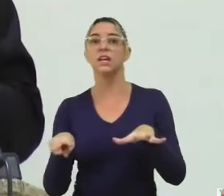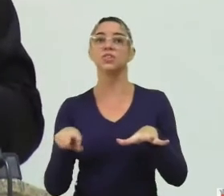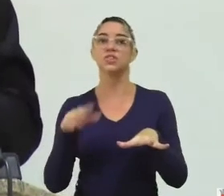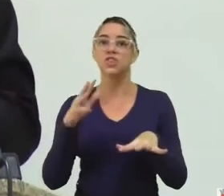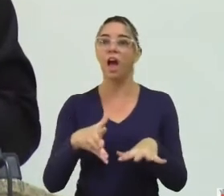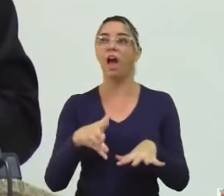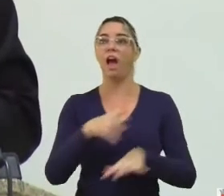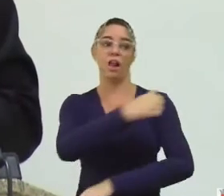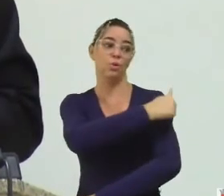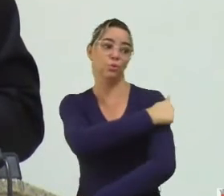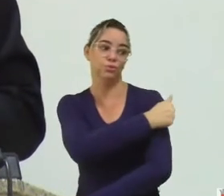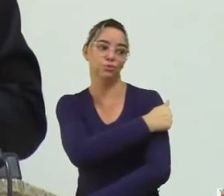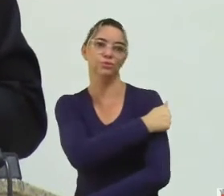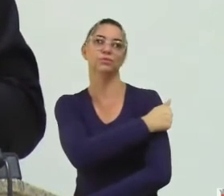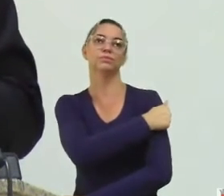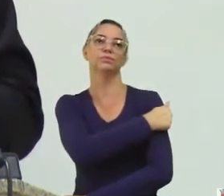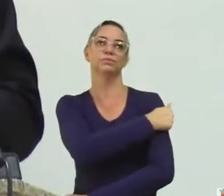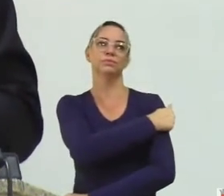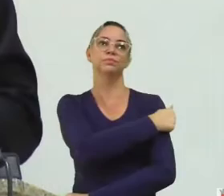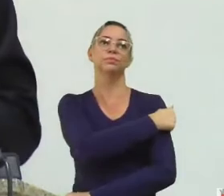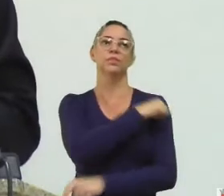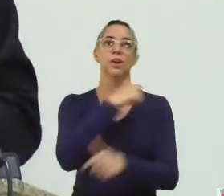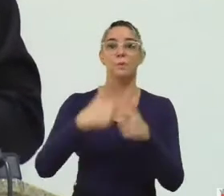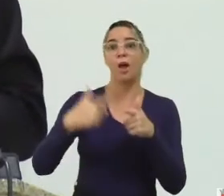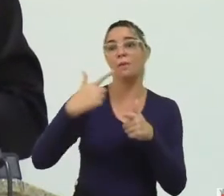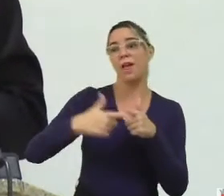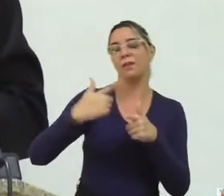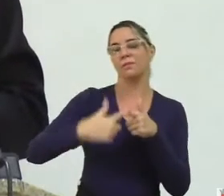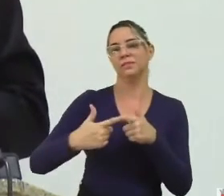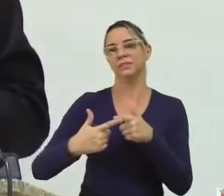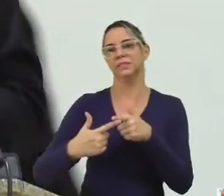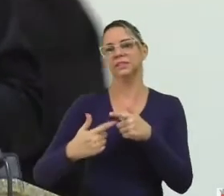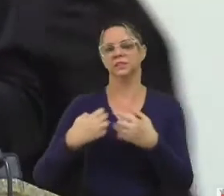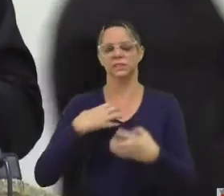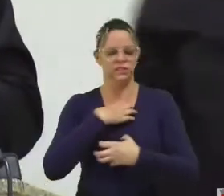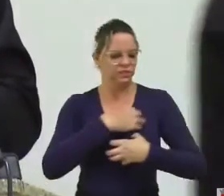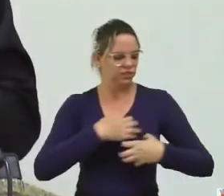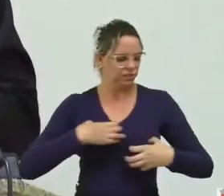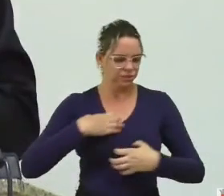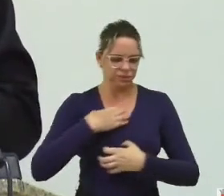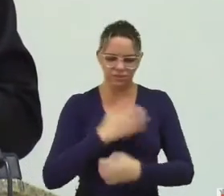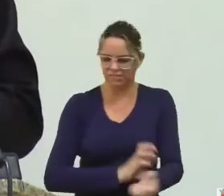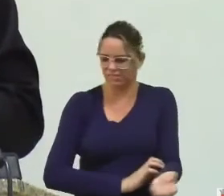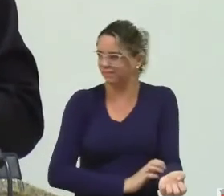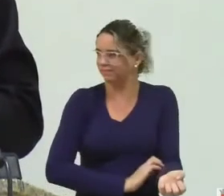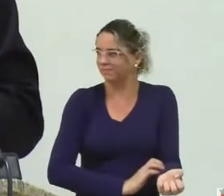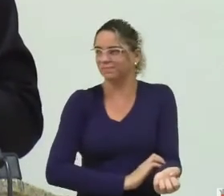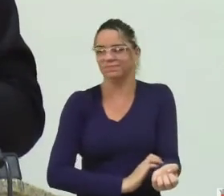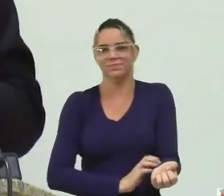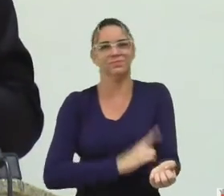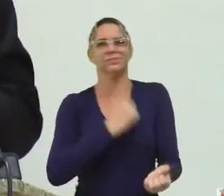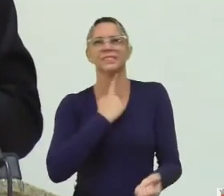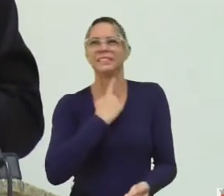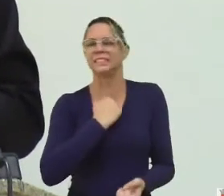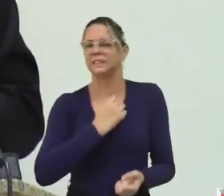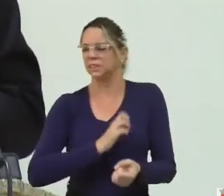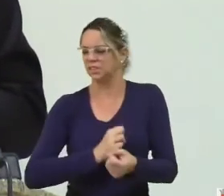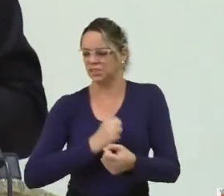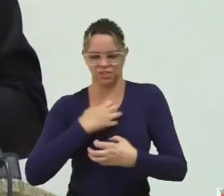de alunos com problemas de ansiedade, com problemas de